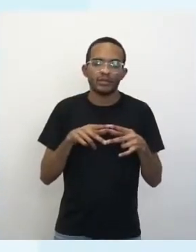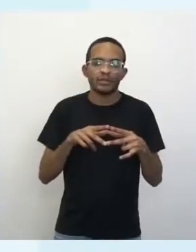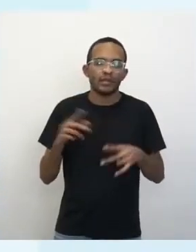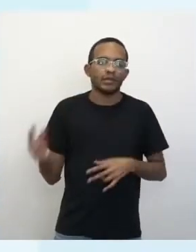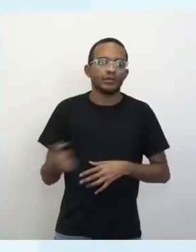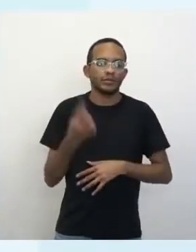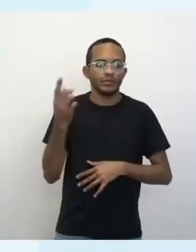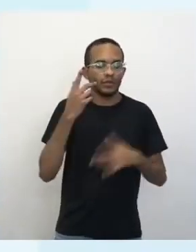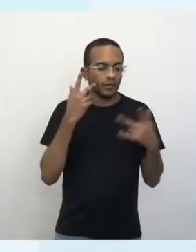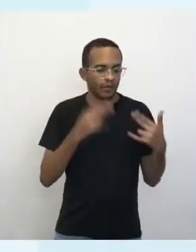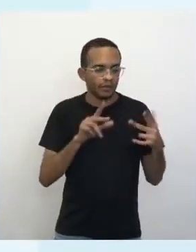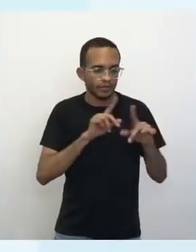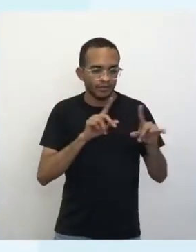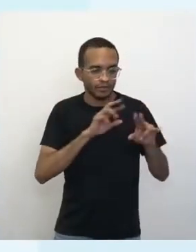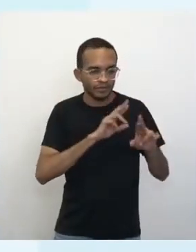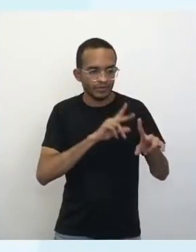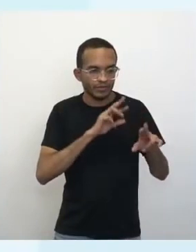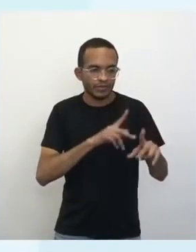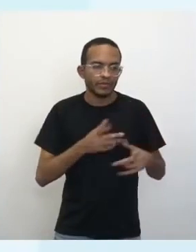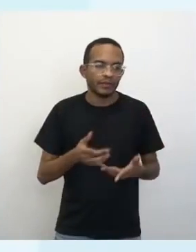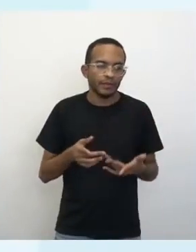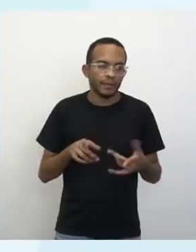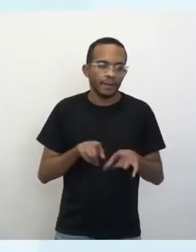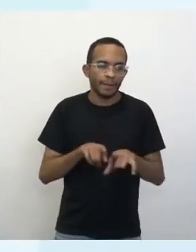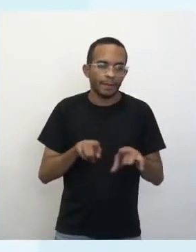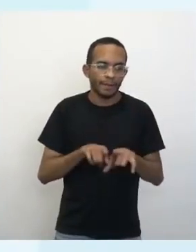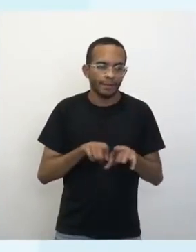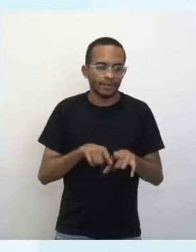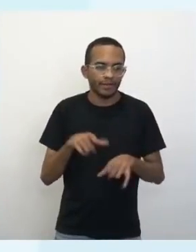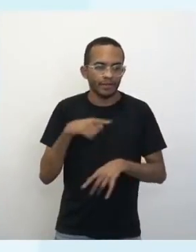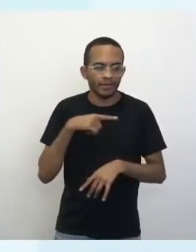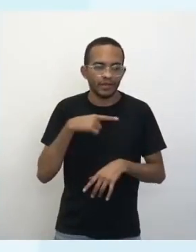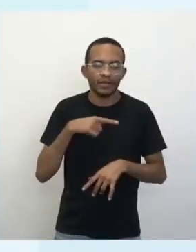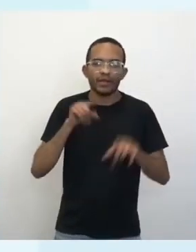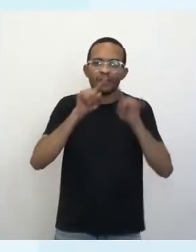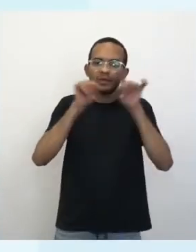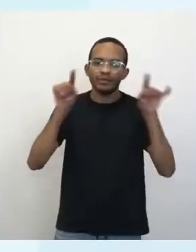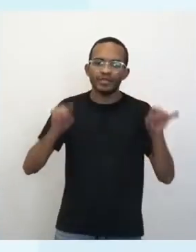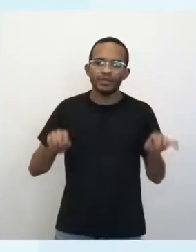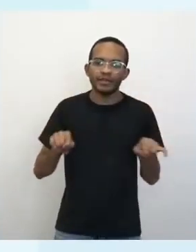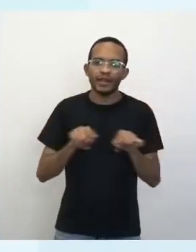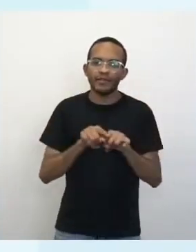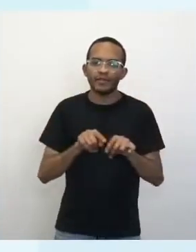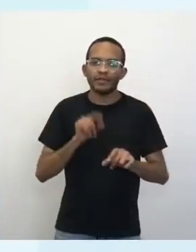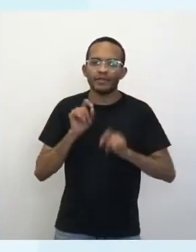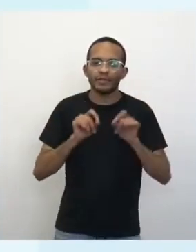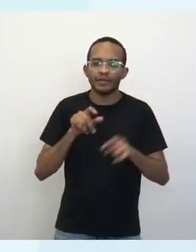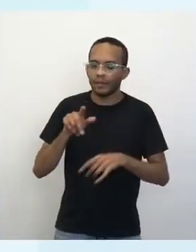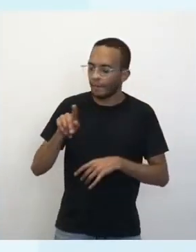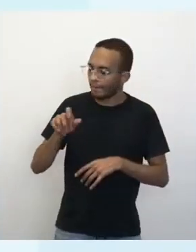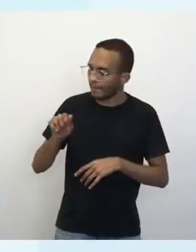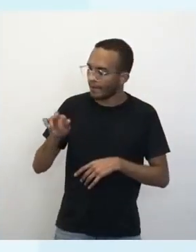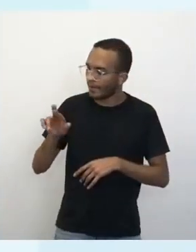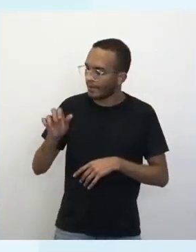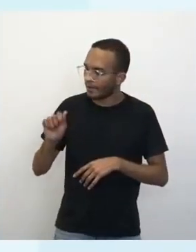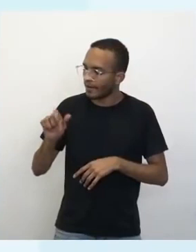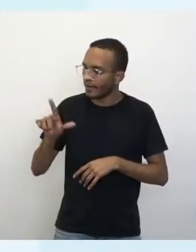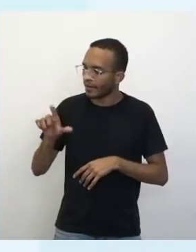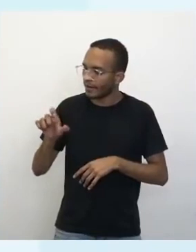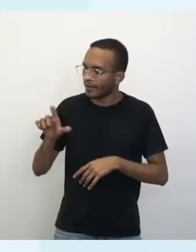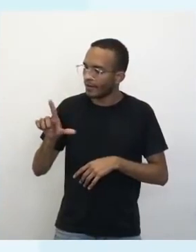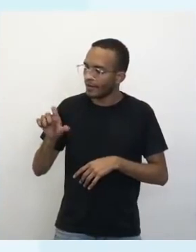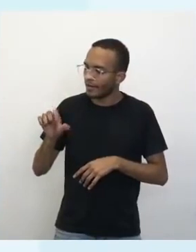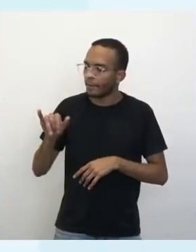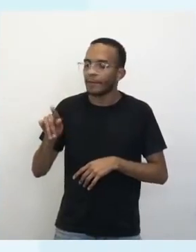alturas iguais. Quer dizer, imagine que ao invés de eu ter um cubo, eu tivesse aqui um paralelepípedo retângulo de